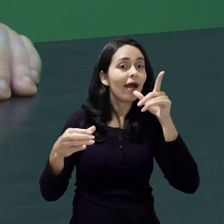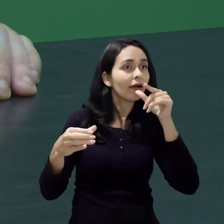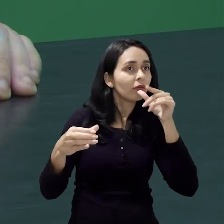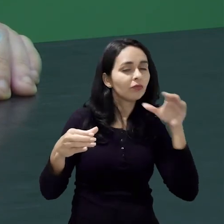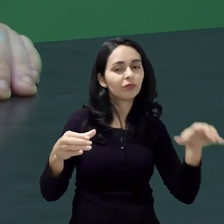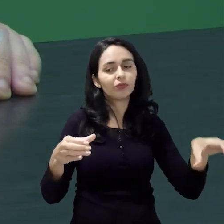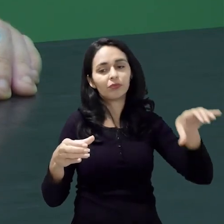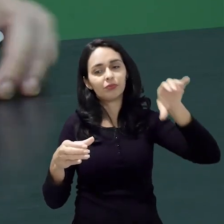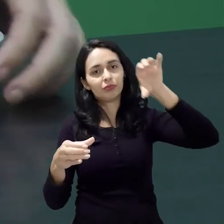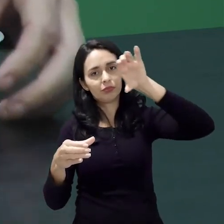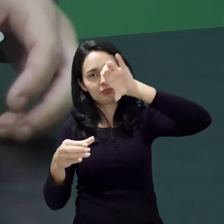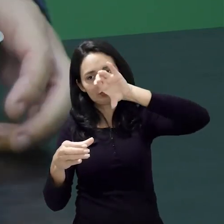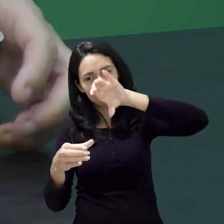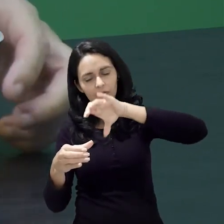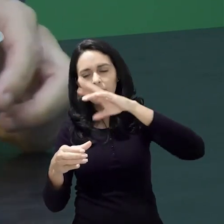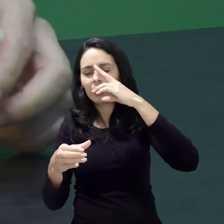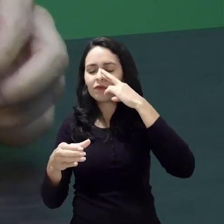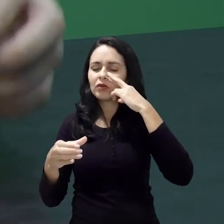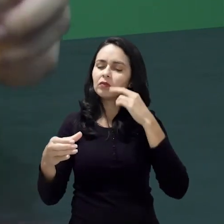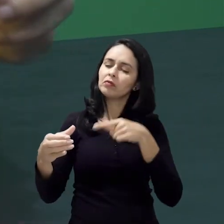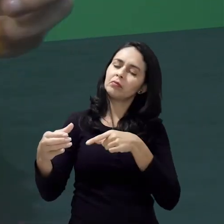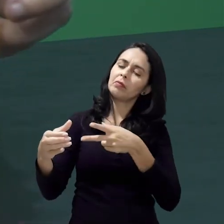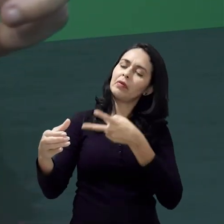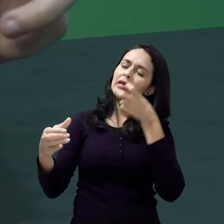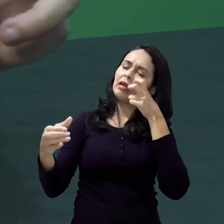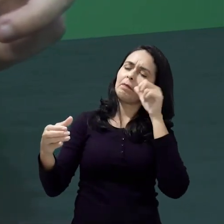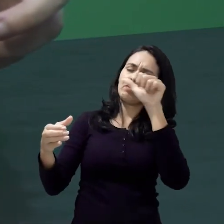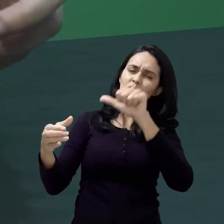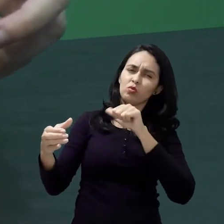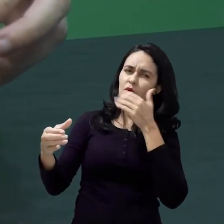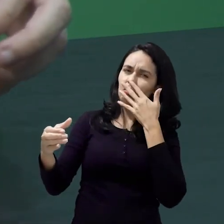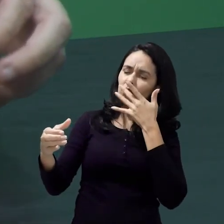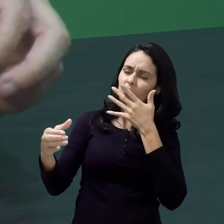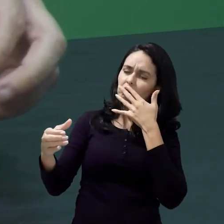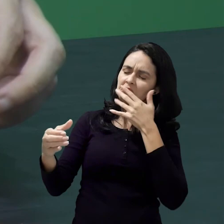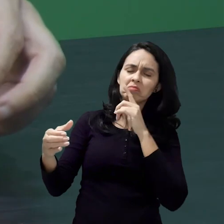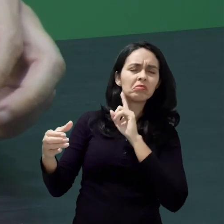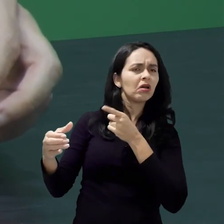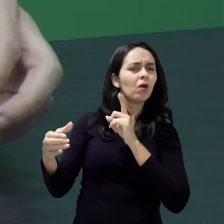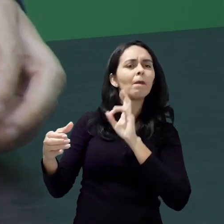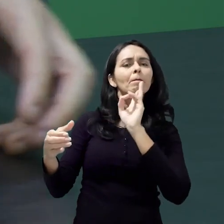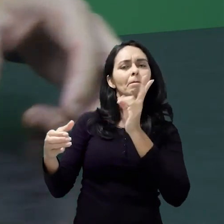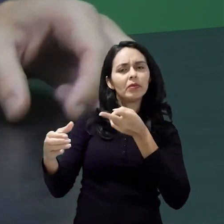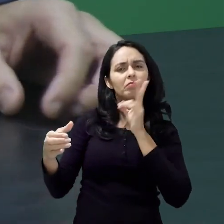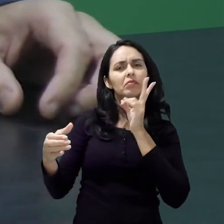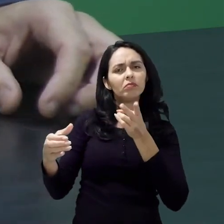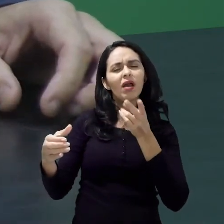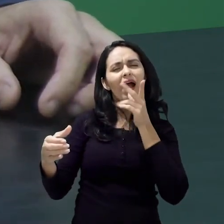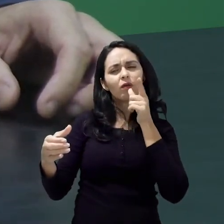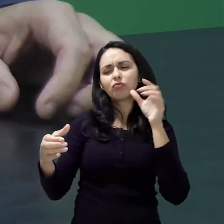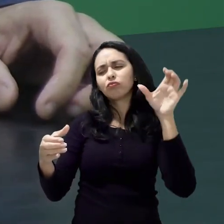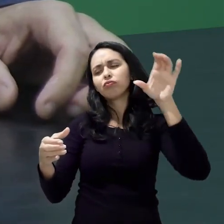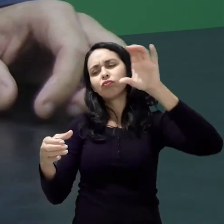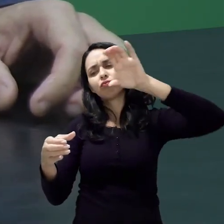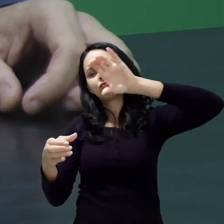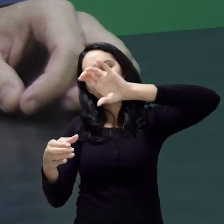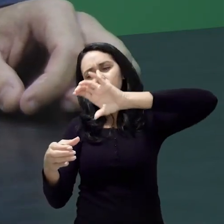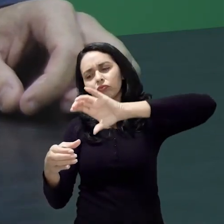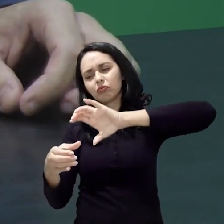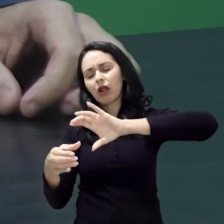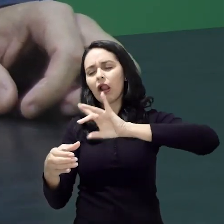refrigerante e vocês não vão verificar nada de mudança ou seja mesmo que eu botar se tudo